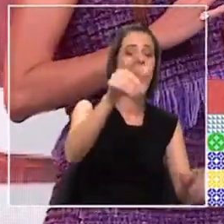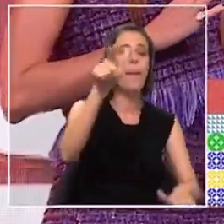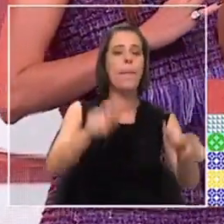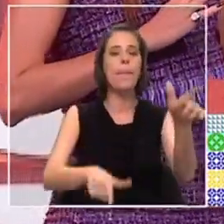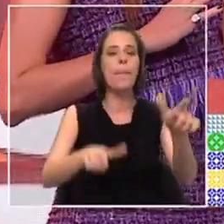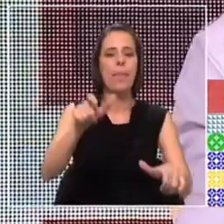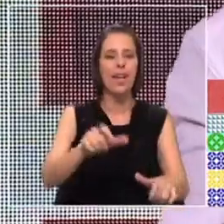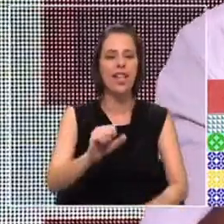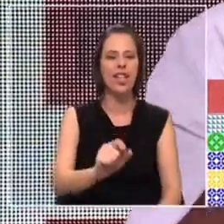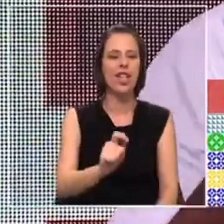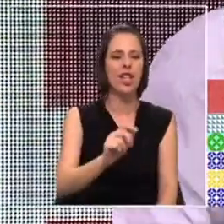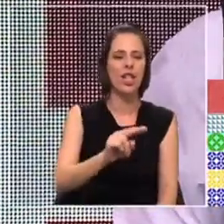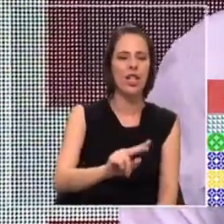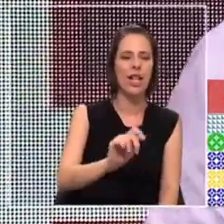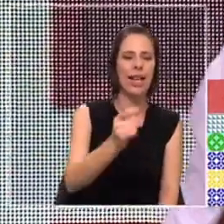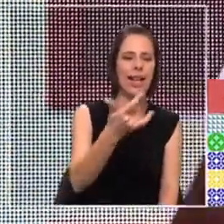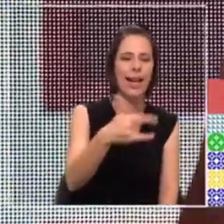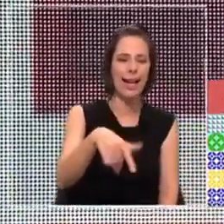Genebra